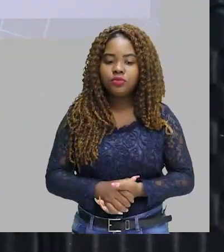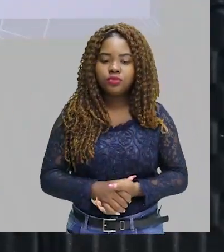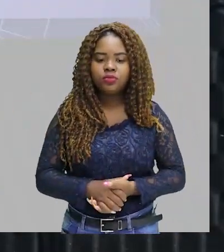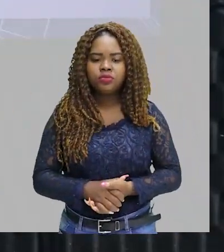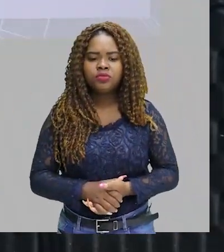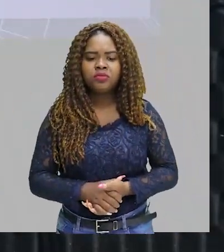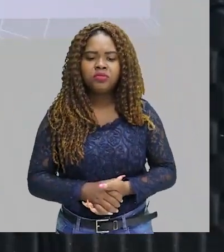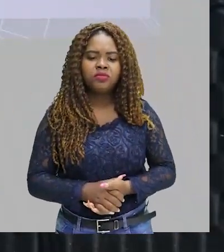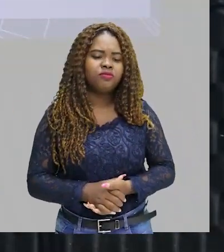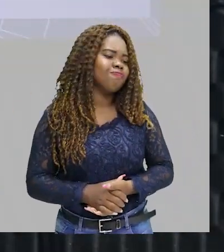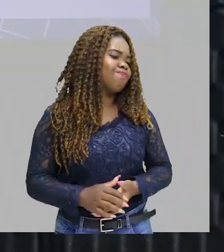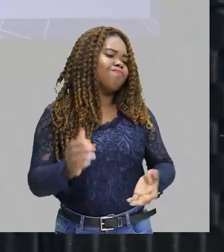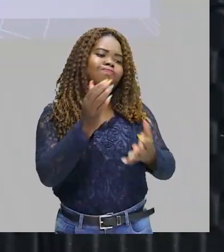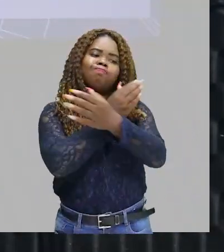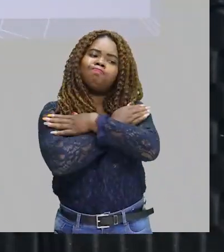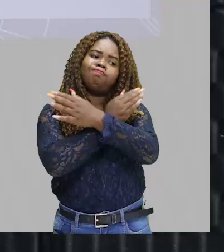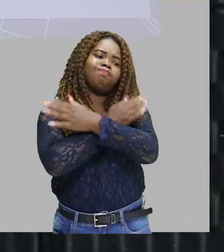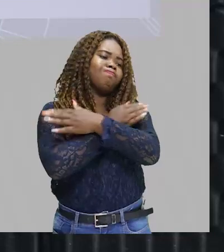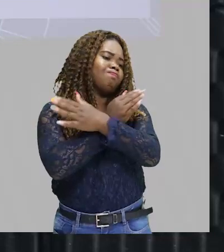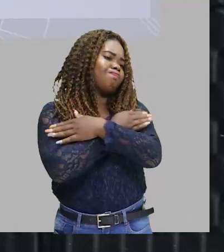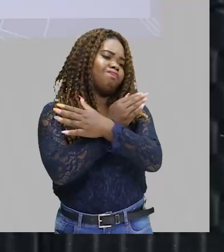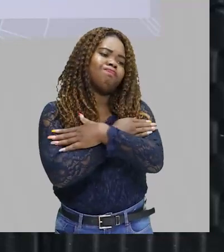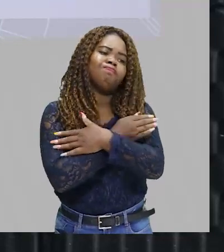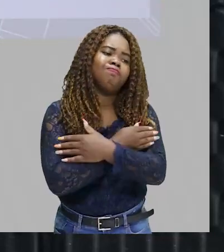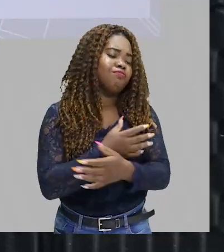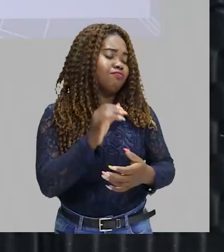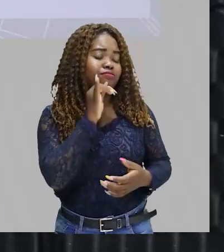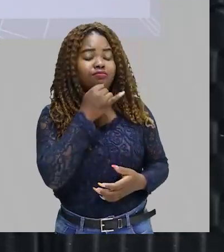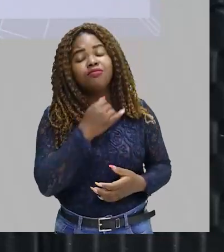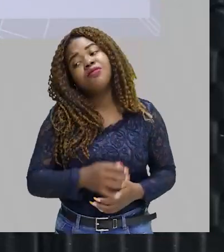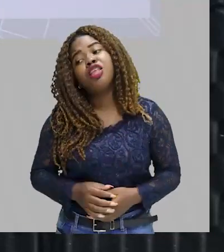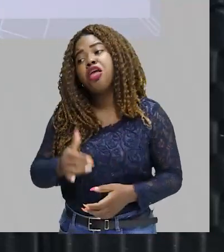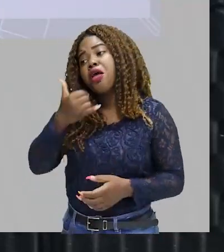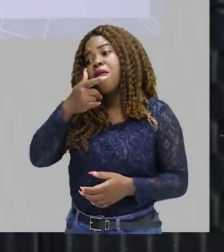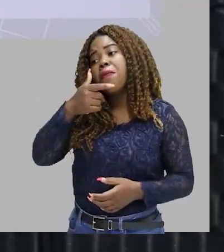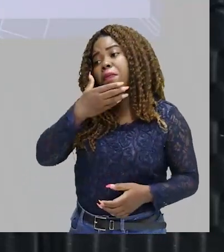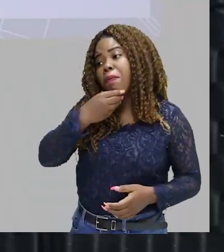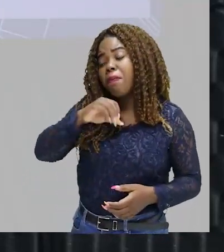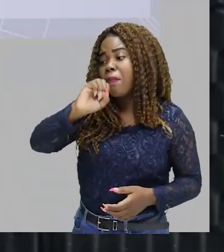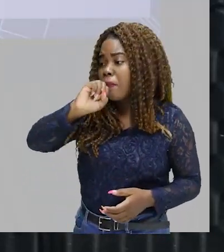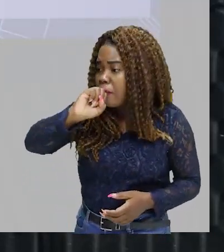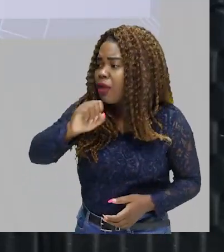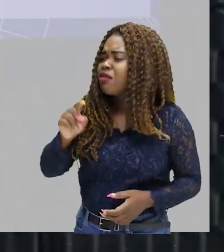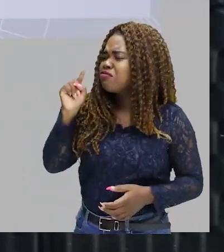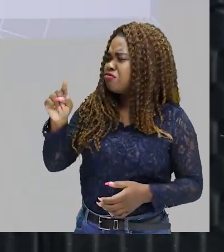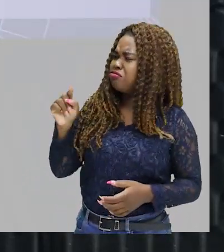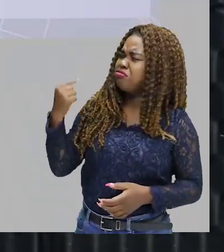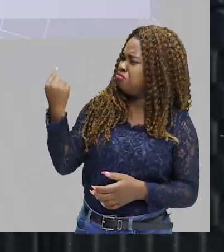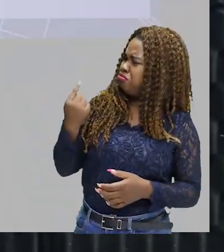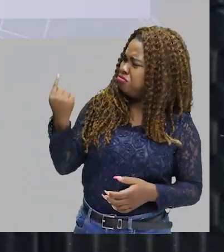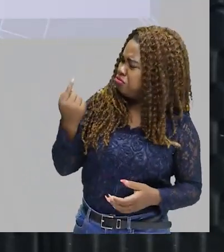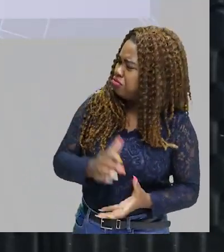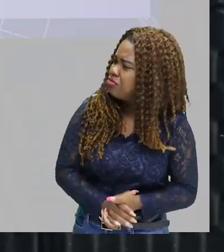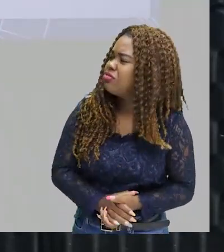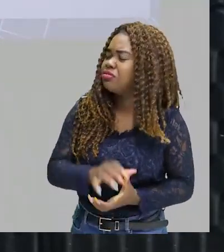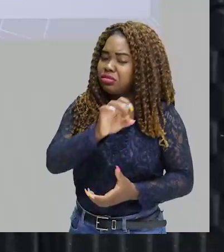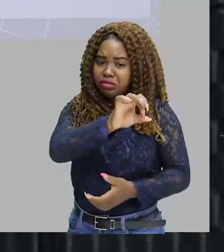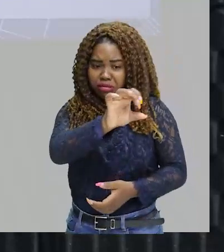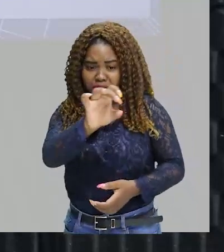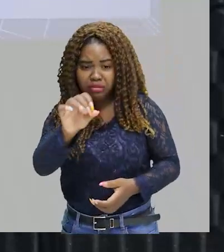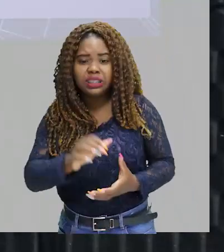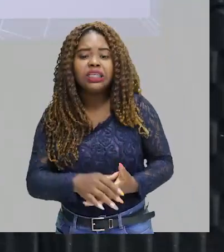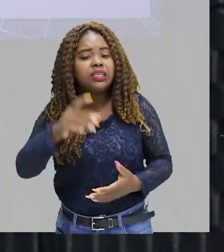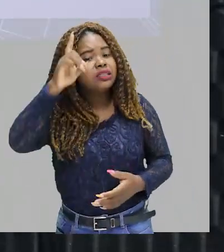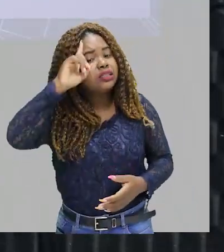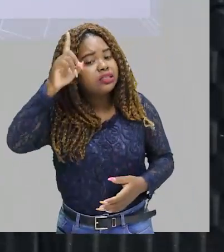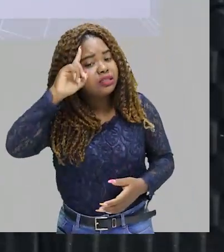emprego me deixa triste, filho. Não fique, pai, o senhor não está sozinho. A cada dia há mais pessoas como você,